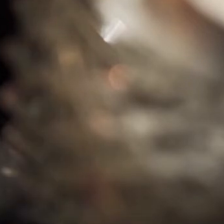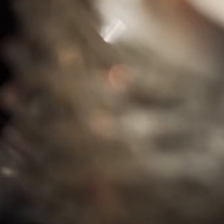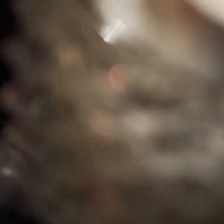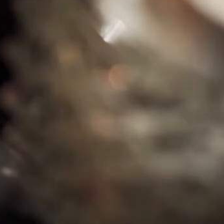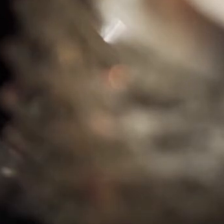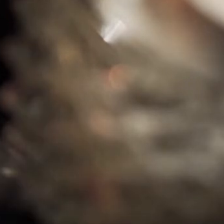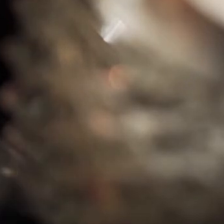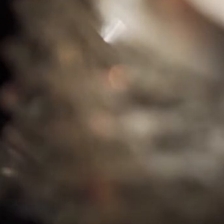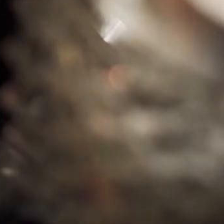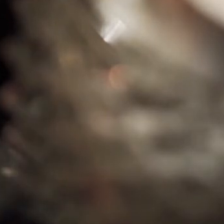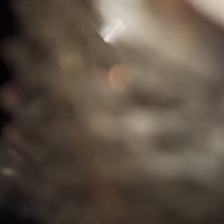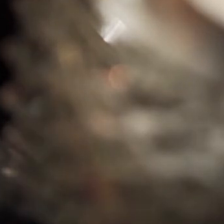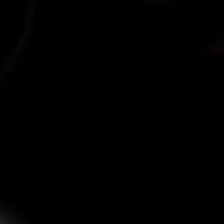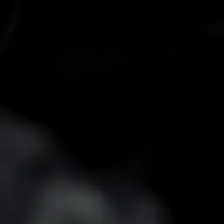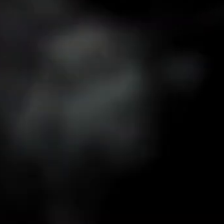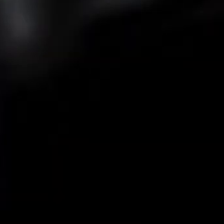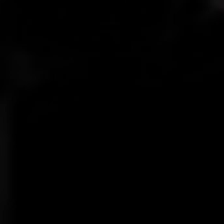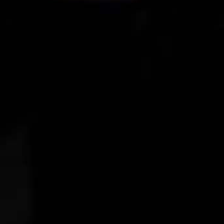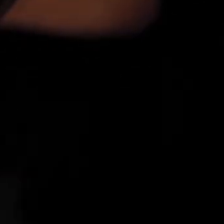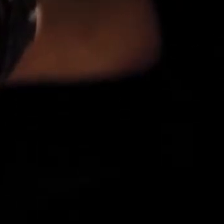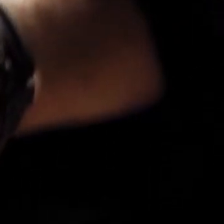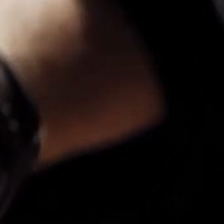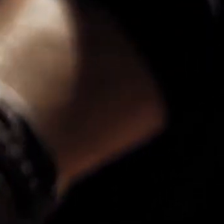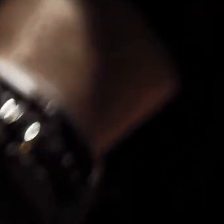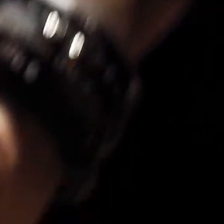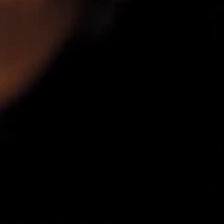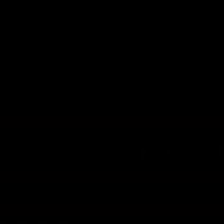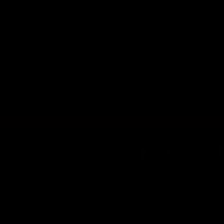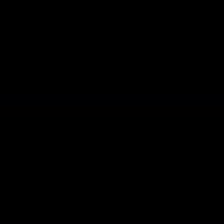Mão de Márcio passa os esnuges em uma placa de metal.